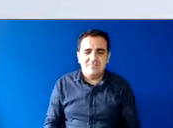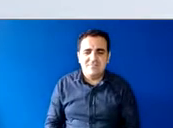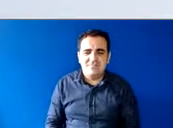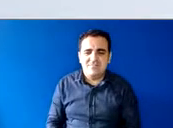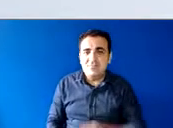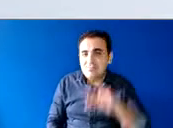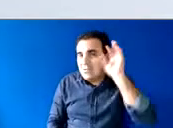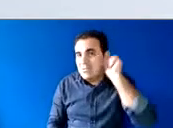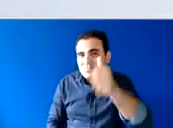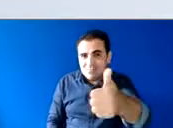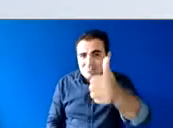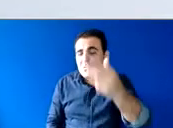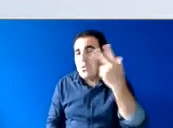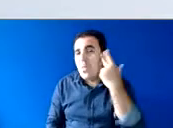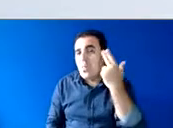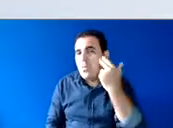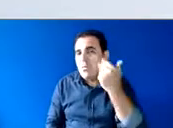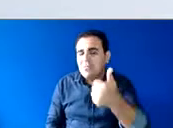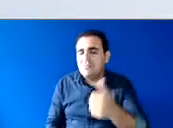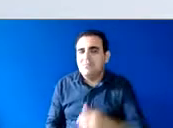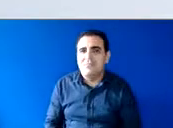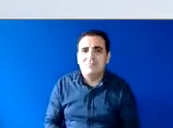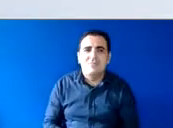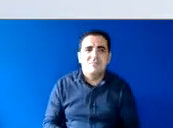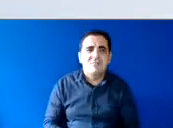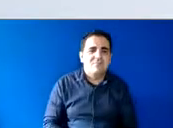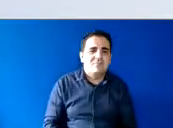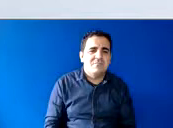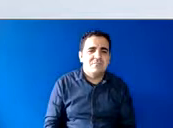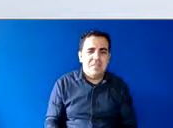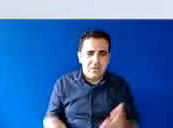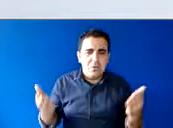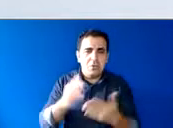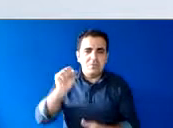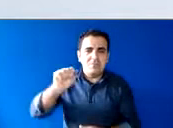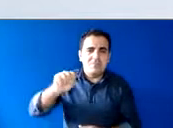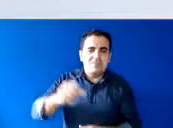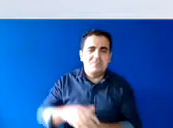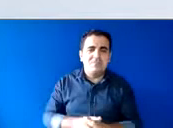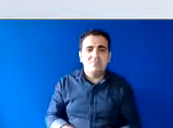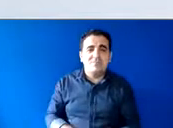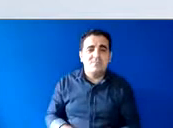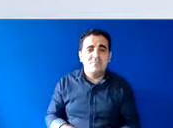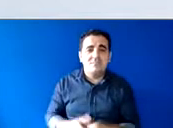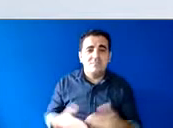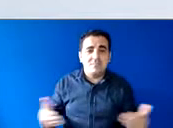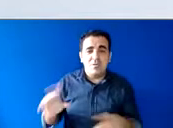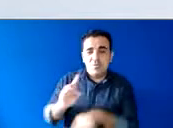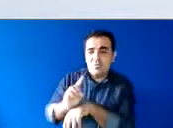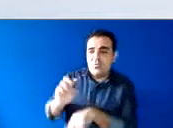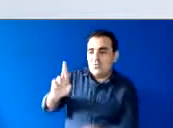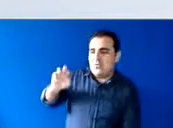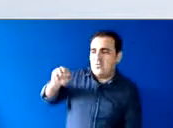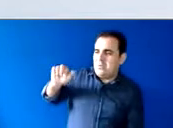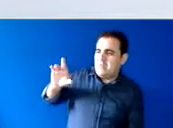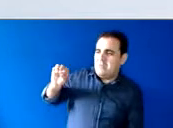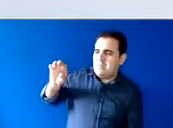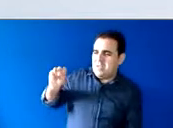Eu estou escutando sim, Elisa, normalmente. Sim, Pronto. agora sim. Então, doutor Marcos, muito